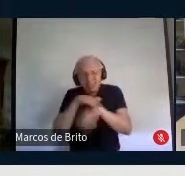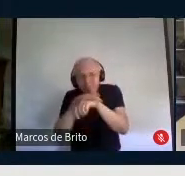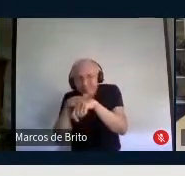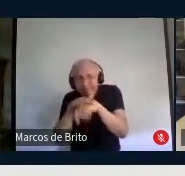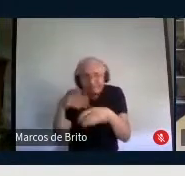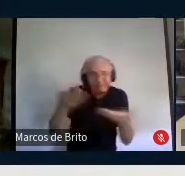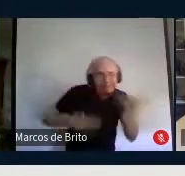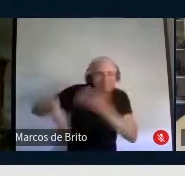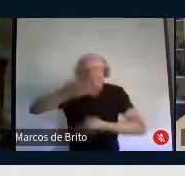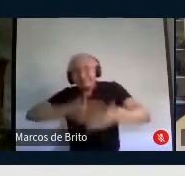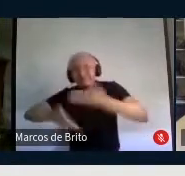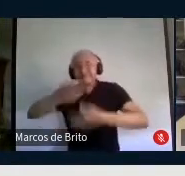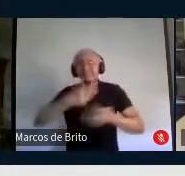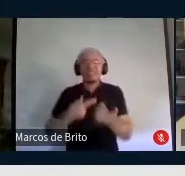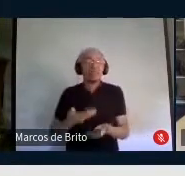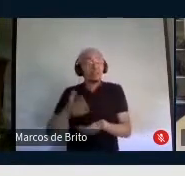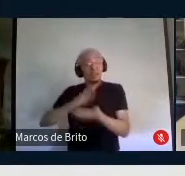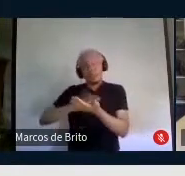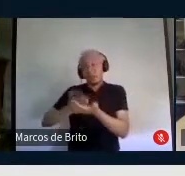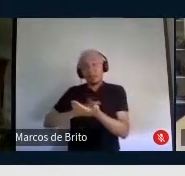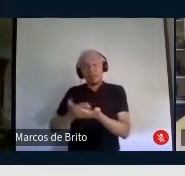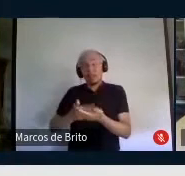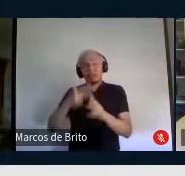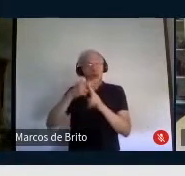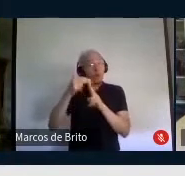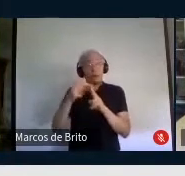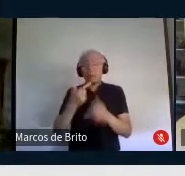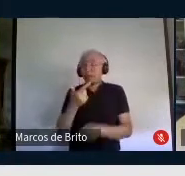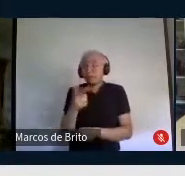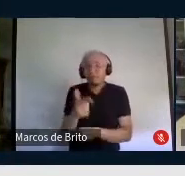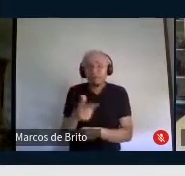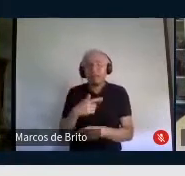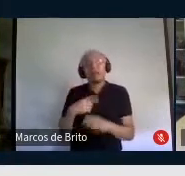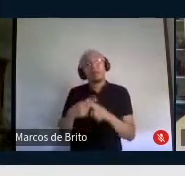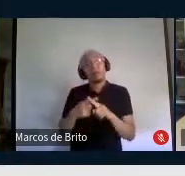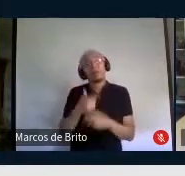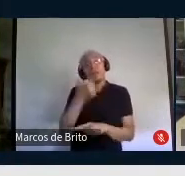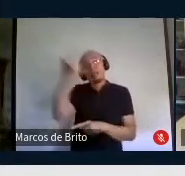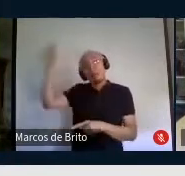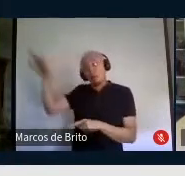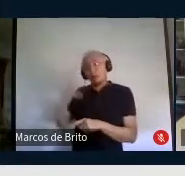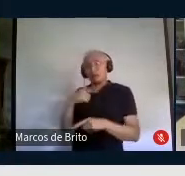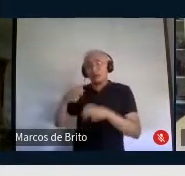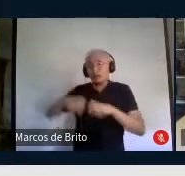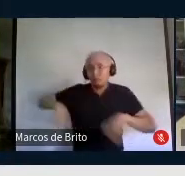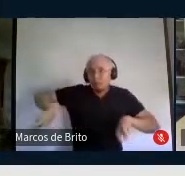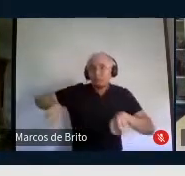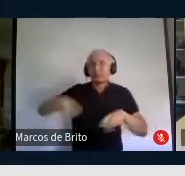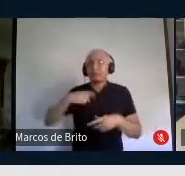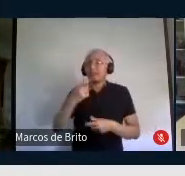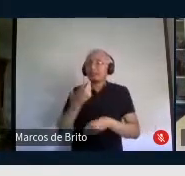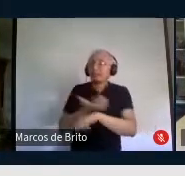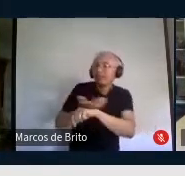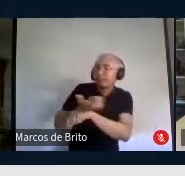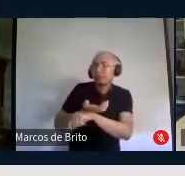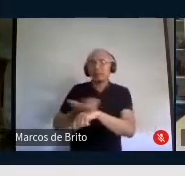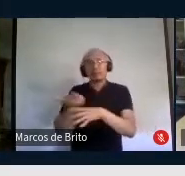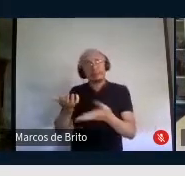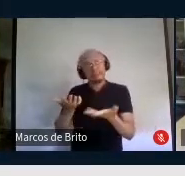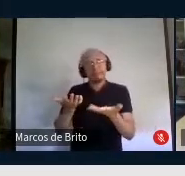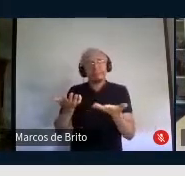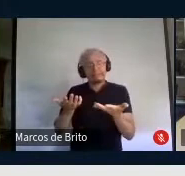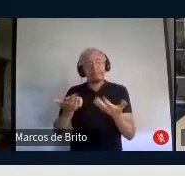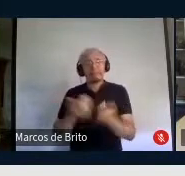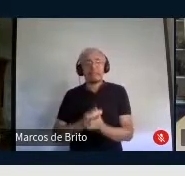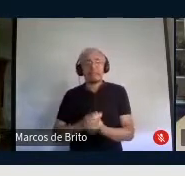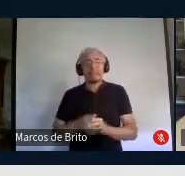a gente não conseguiu os intérpretes pela UNB mesmo, porque está tendo outra banca nesse horário, também estão tendo as disciplinas, né? Então,